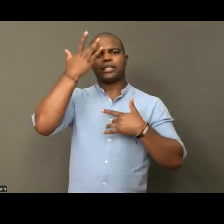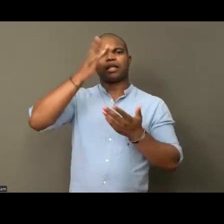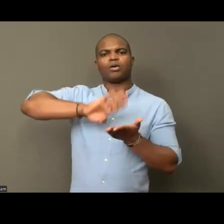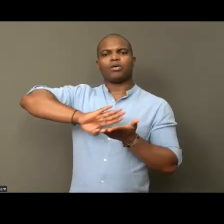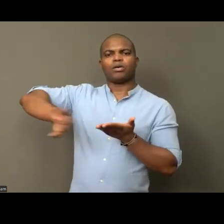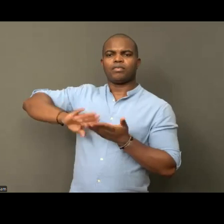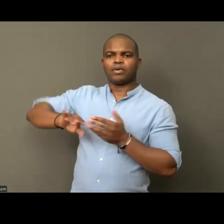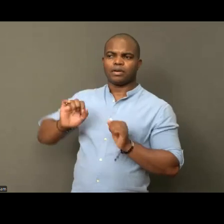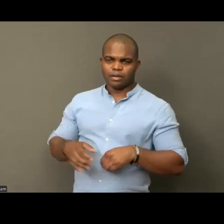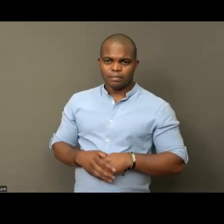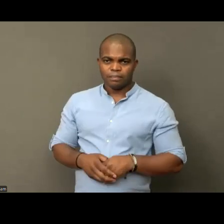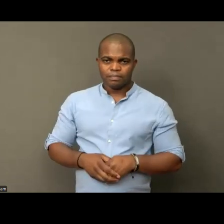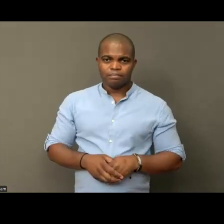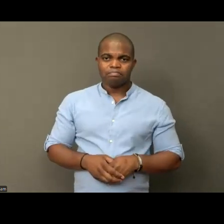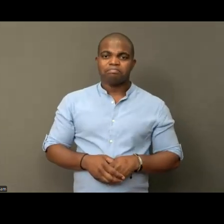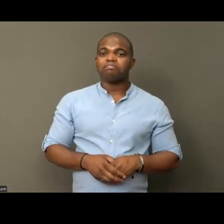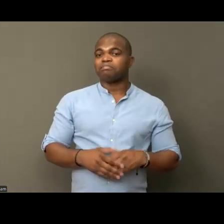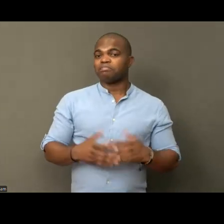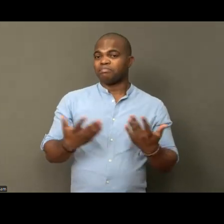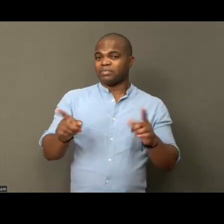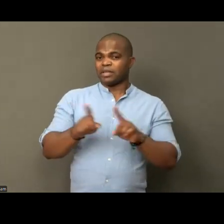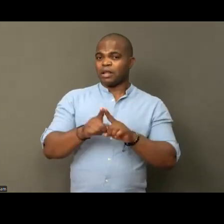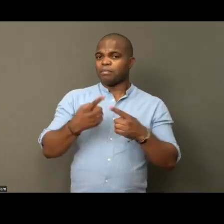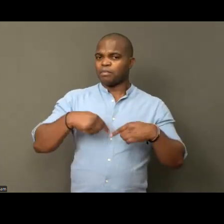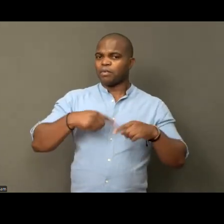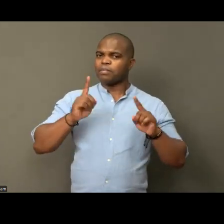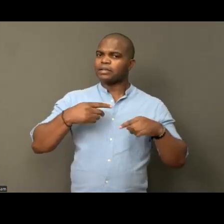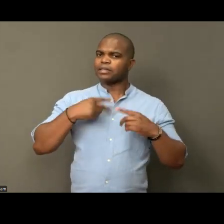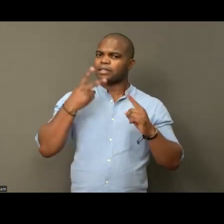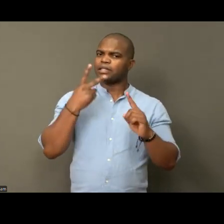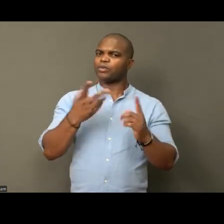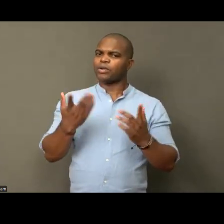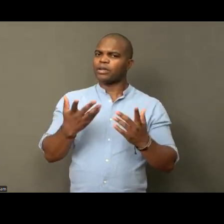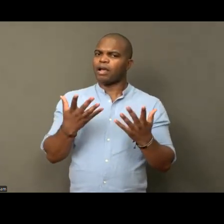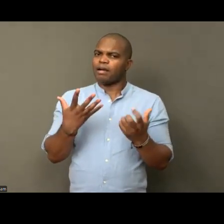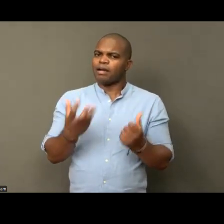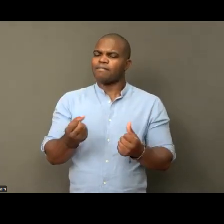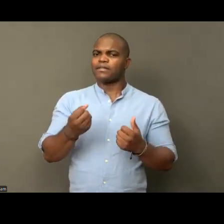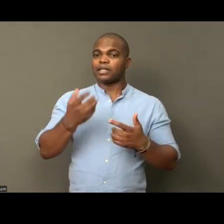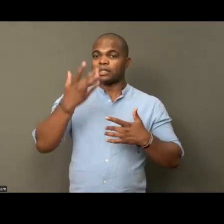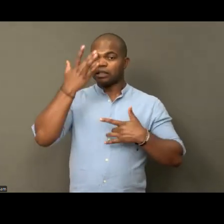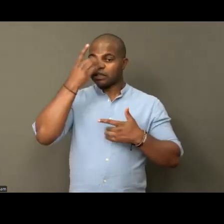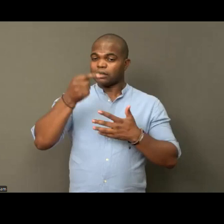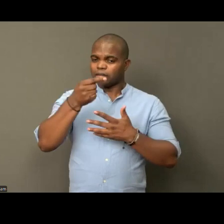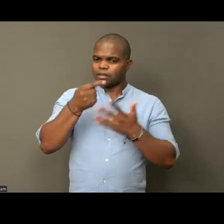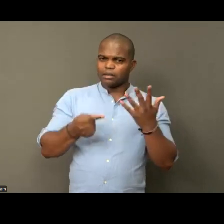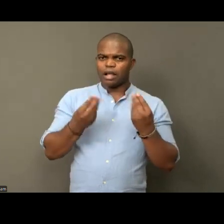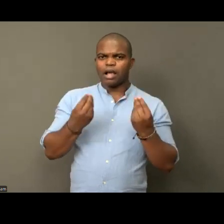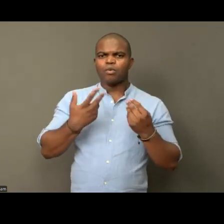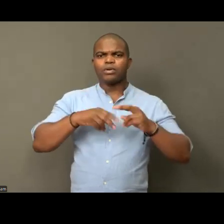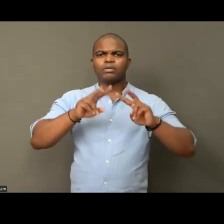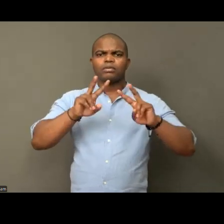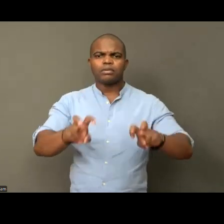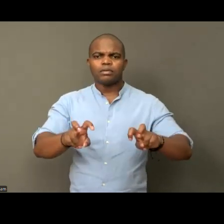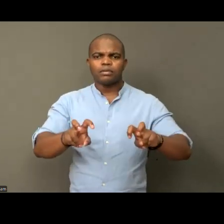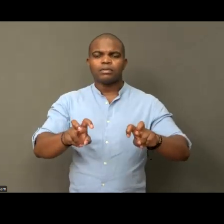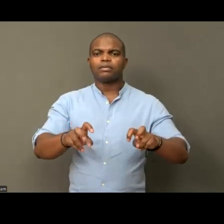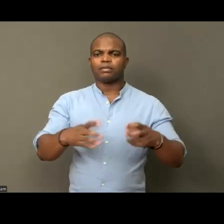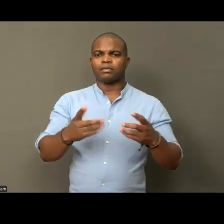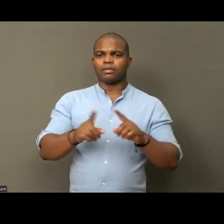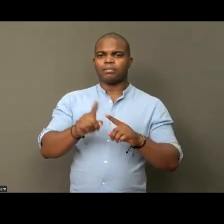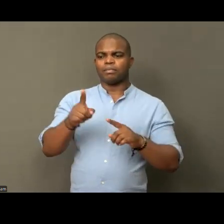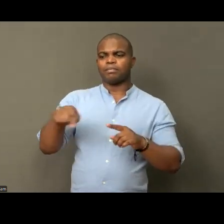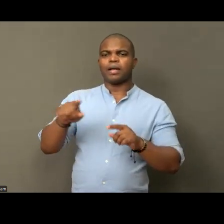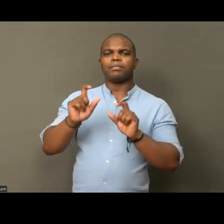serviços melhora a resiliência dos sistemas de saúde. Os países devem se equipar com recursos abrangentes de